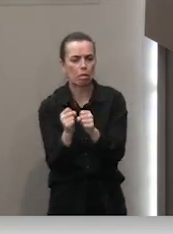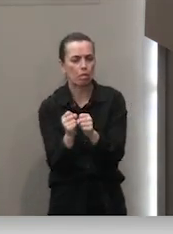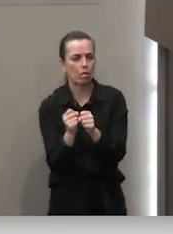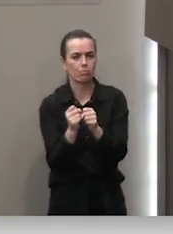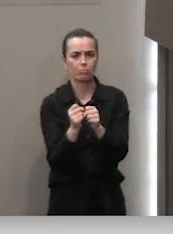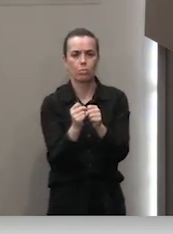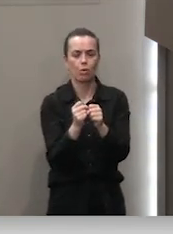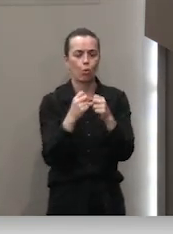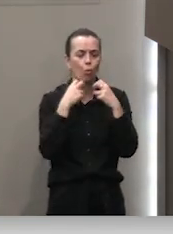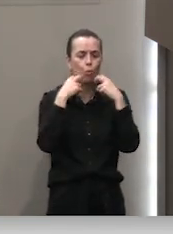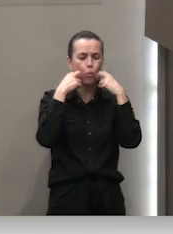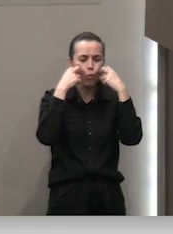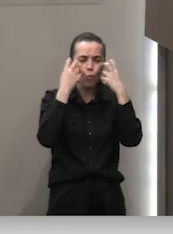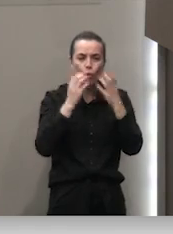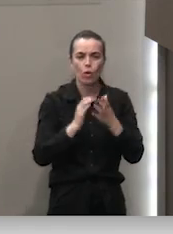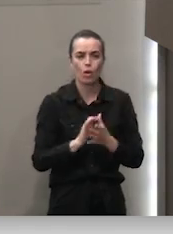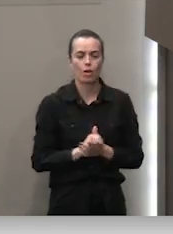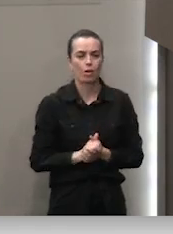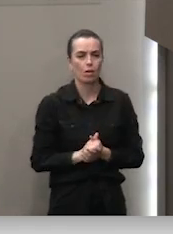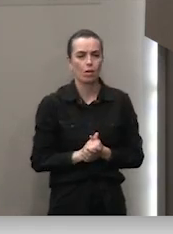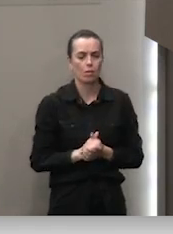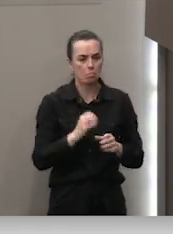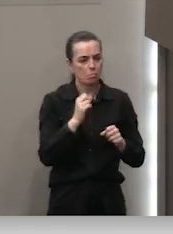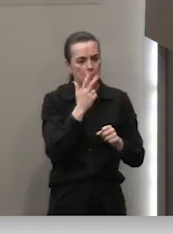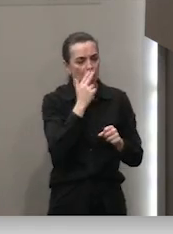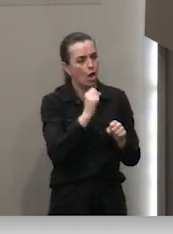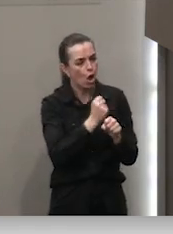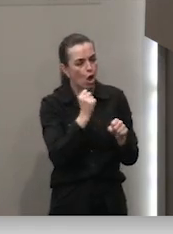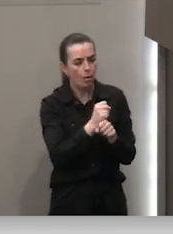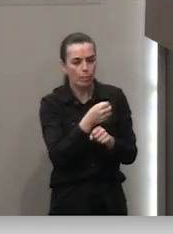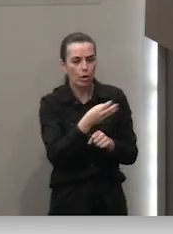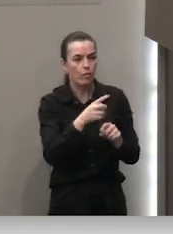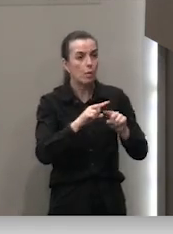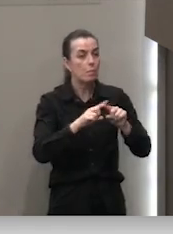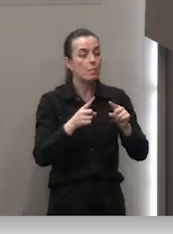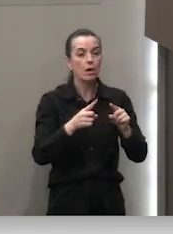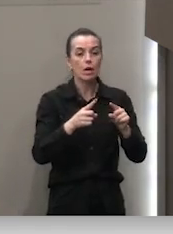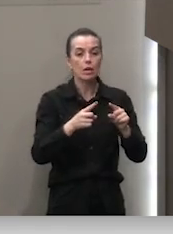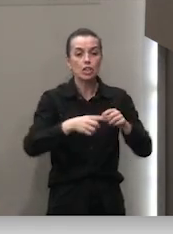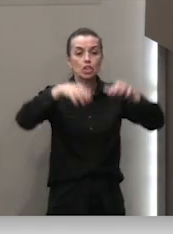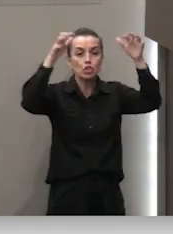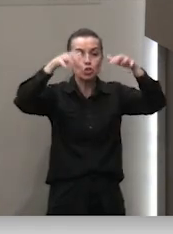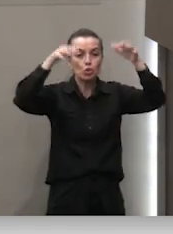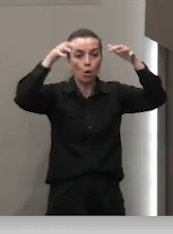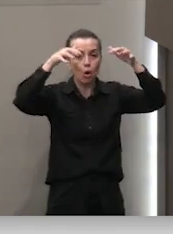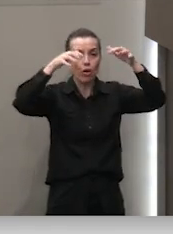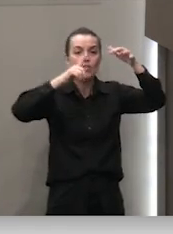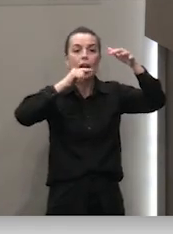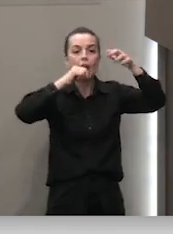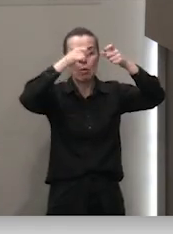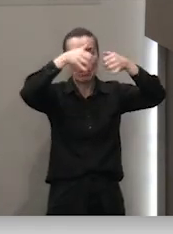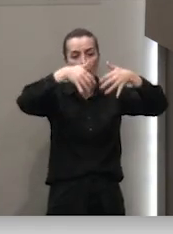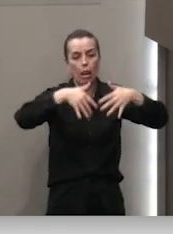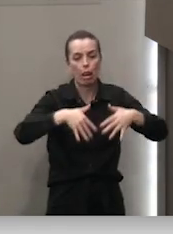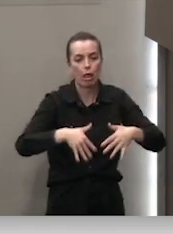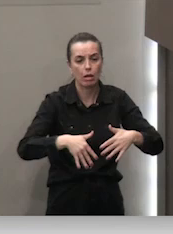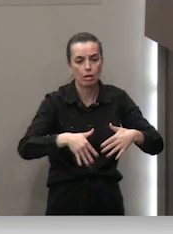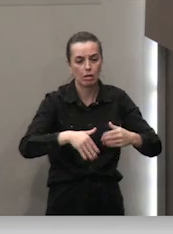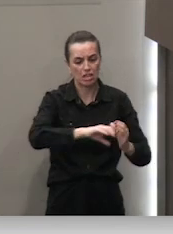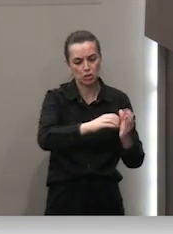vergonha. Uma obra nova, tu olha o teto caindo, chovendo dentro, esgoto